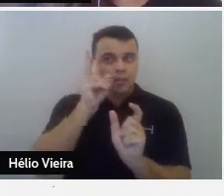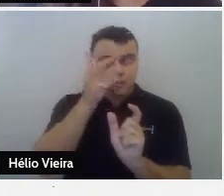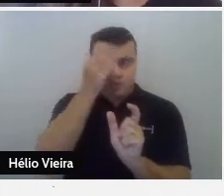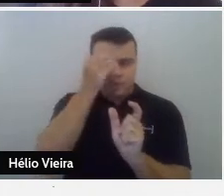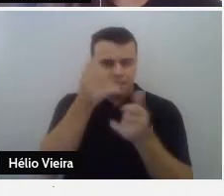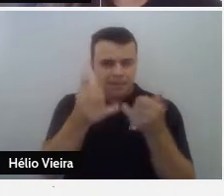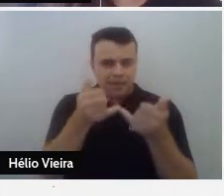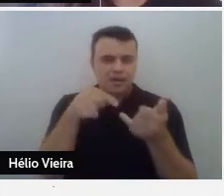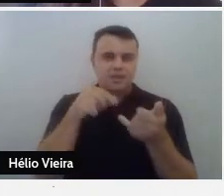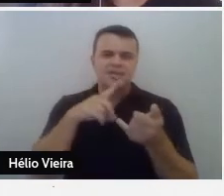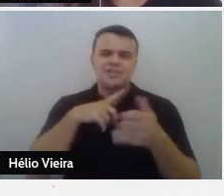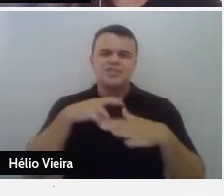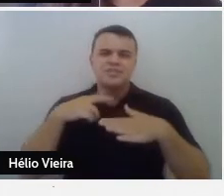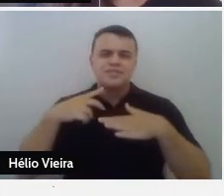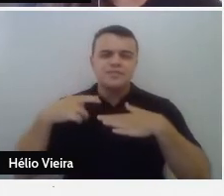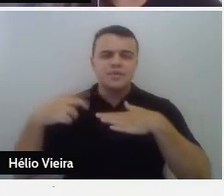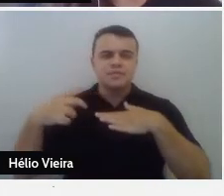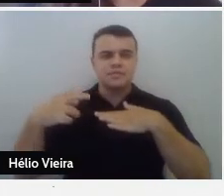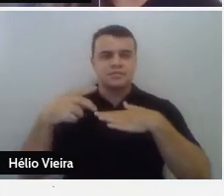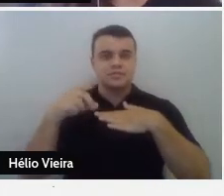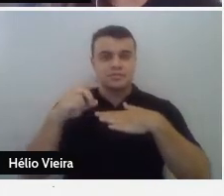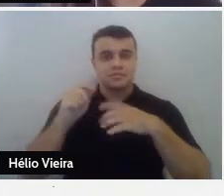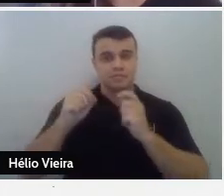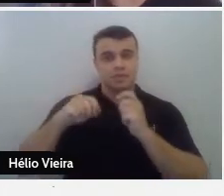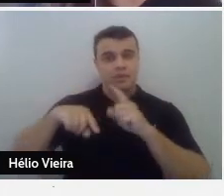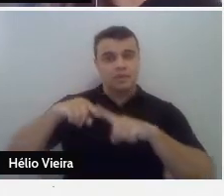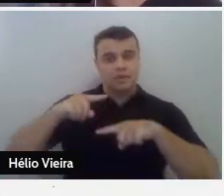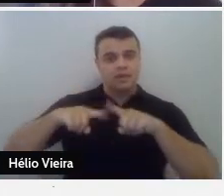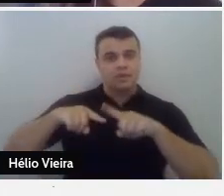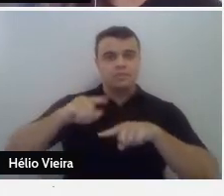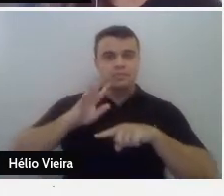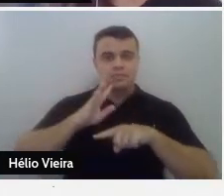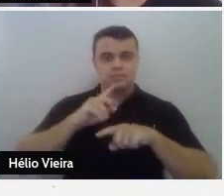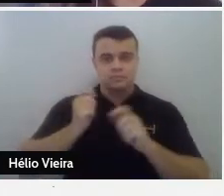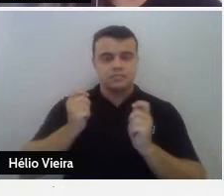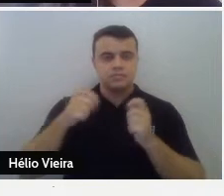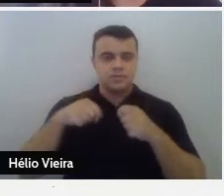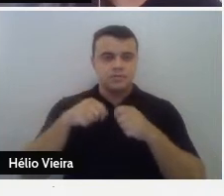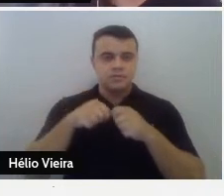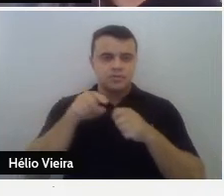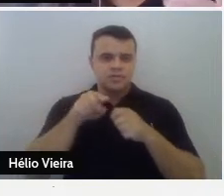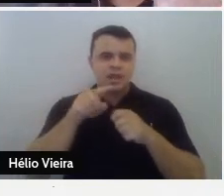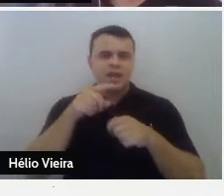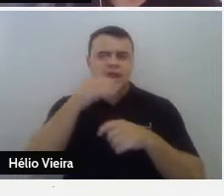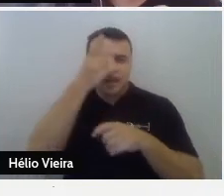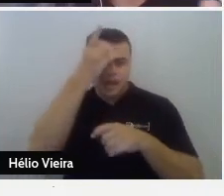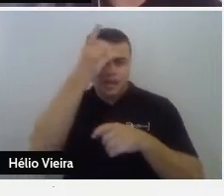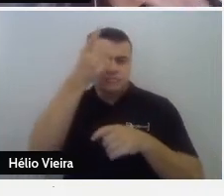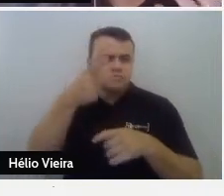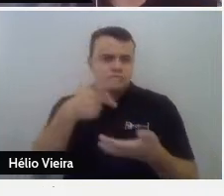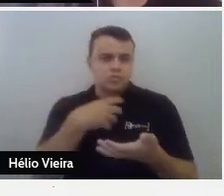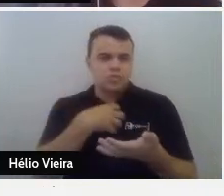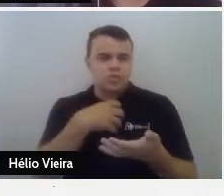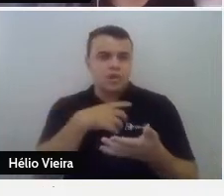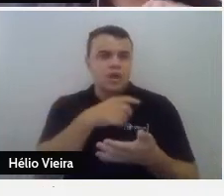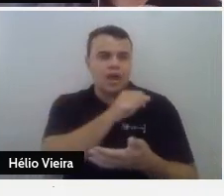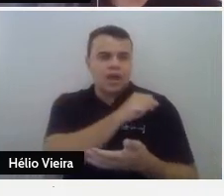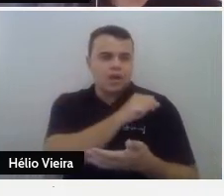tem vários recursos que você personaliza, não só na aula de artes,